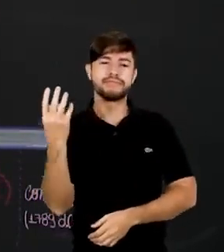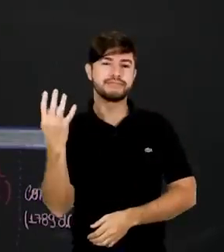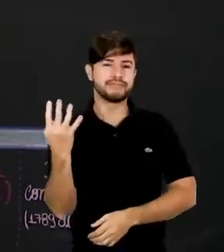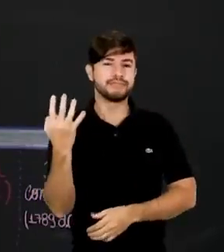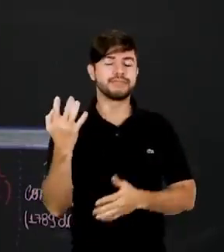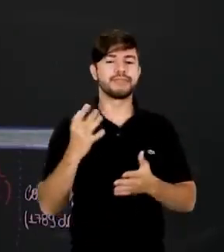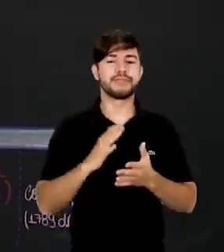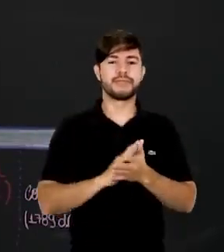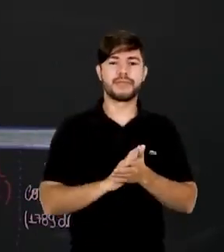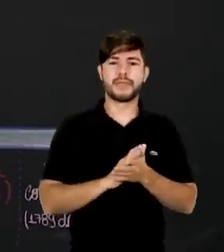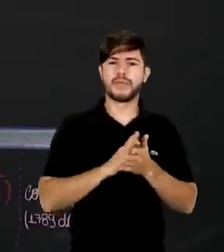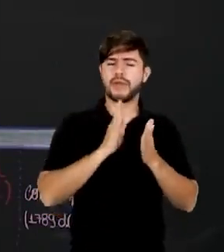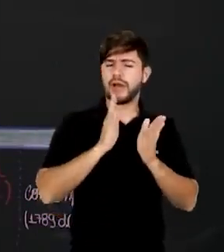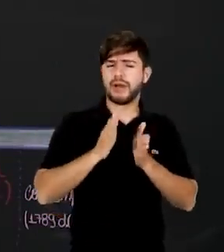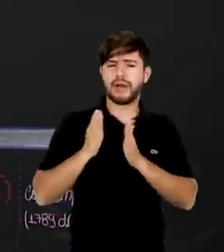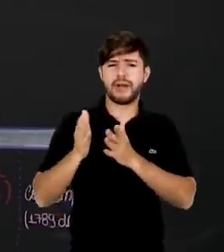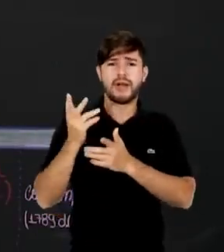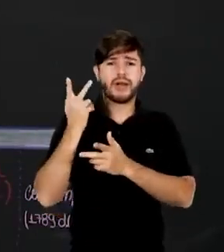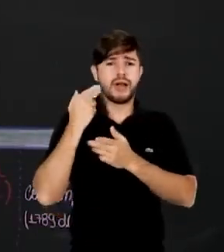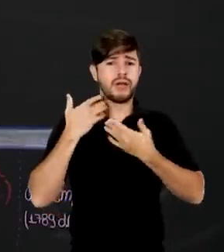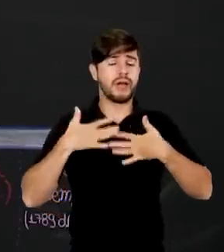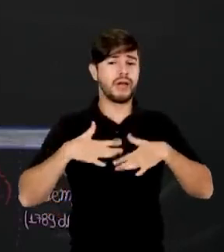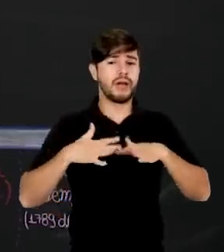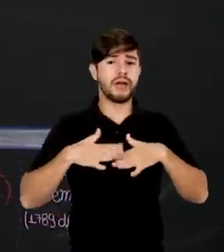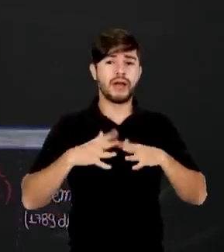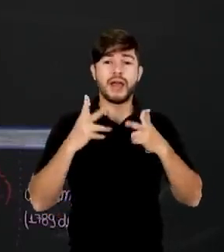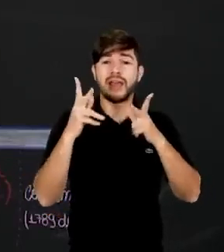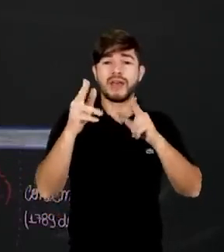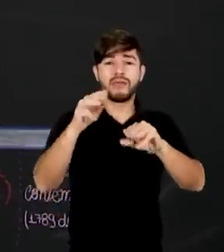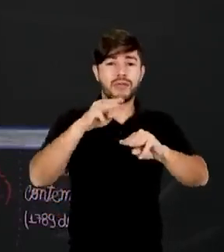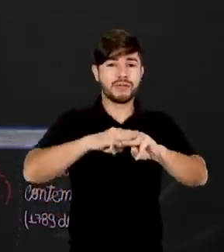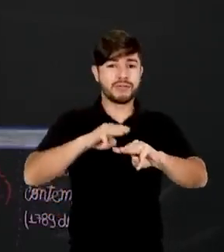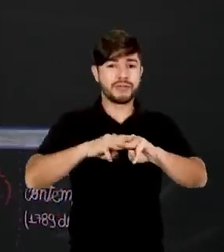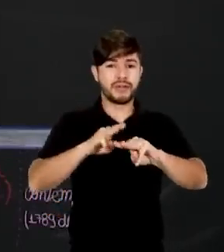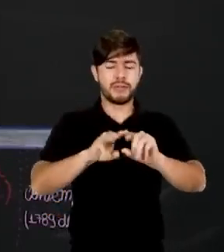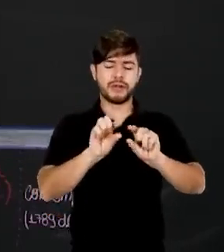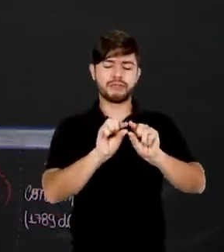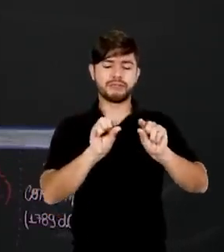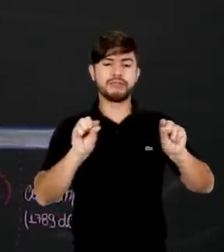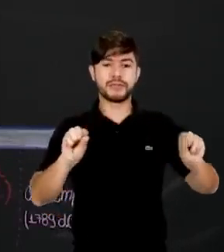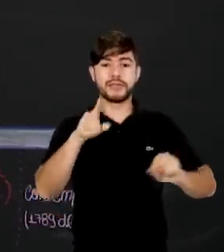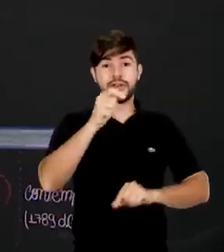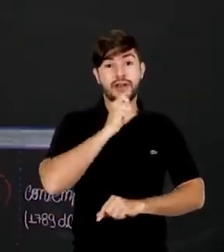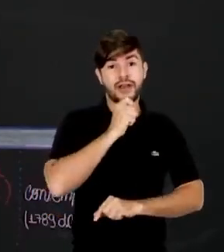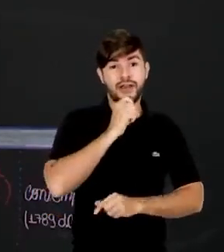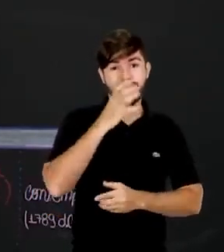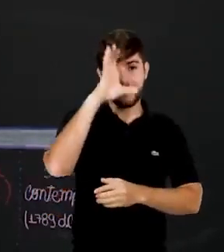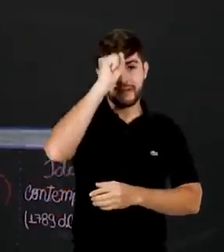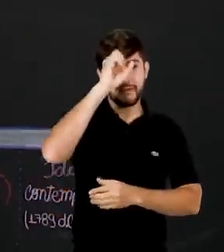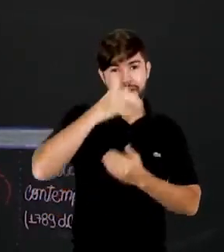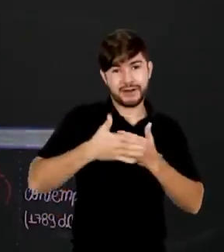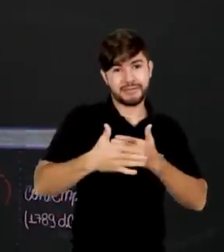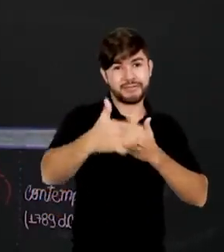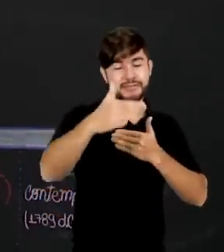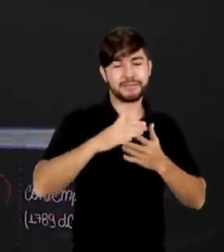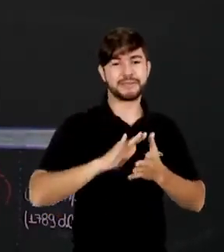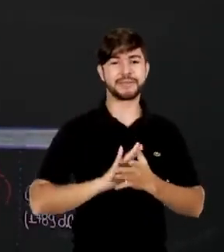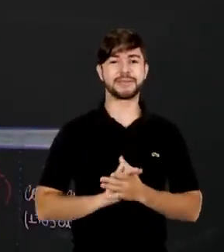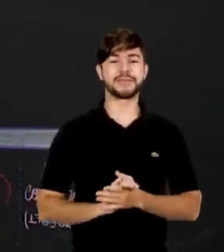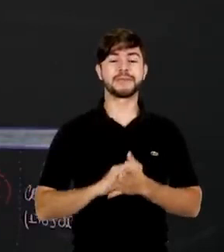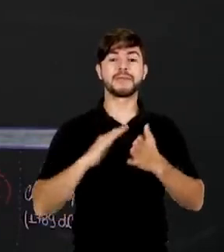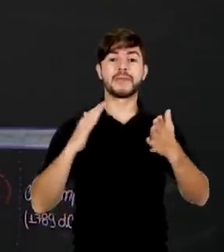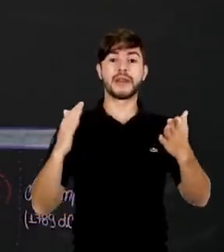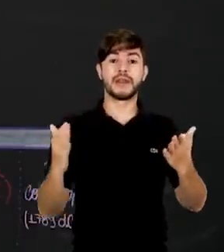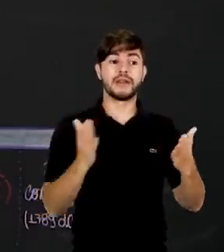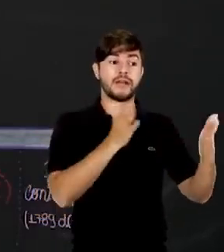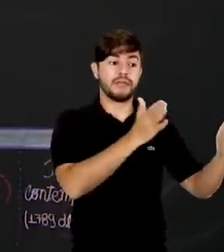4. De uma forma muito similar ao que a matemática faz na reta numérica que você vai aprender. Pois bem, esse recurso